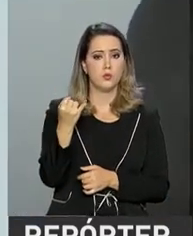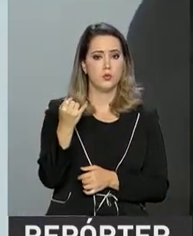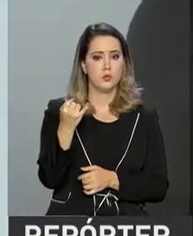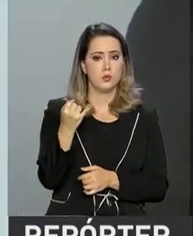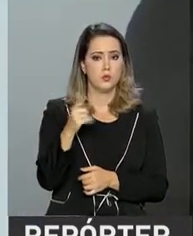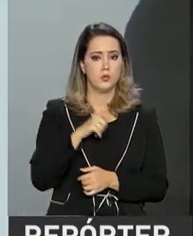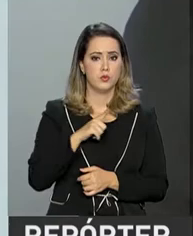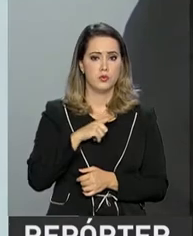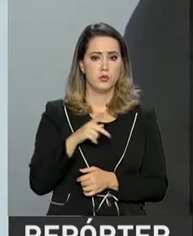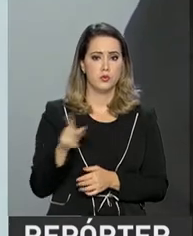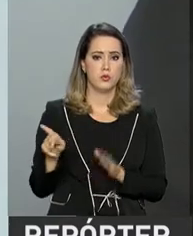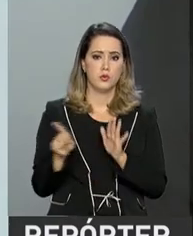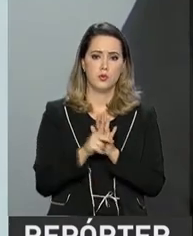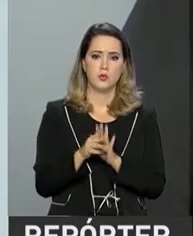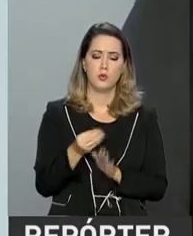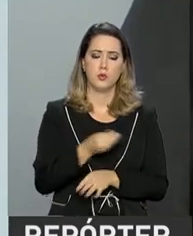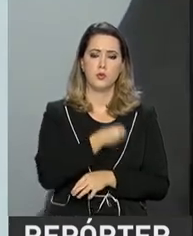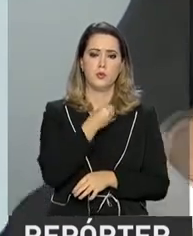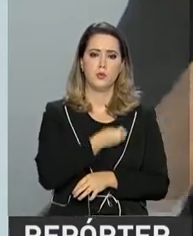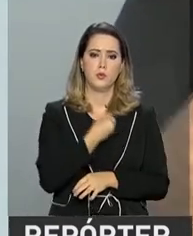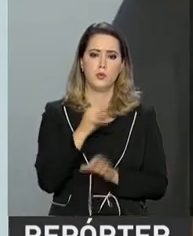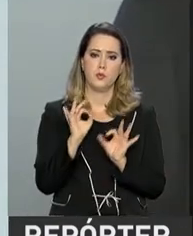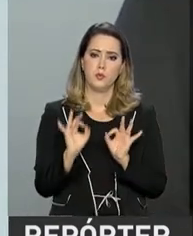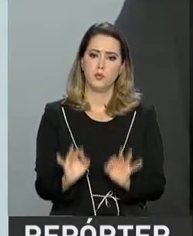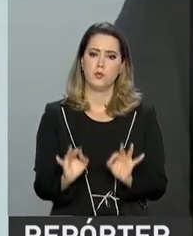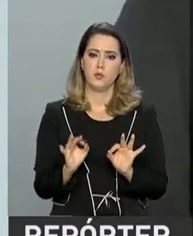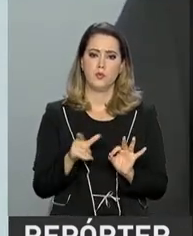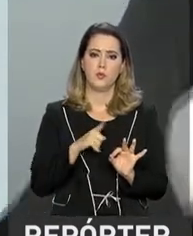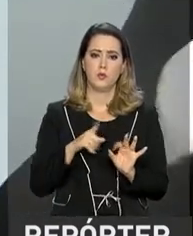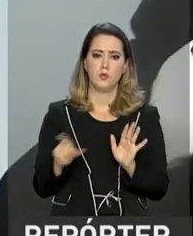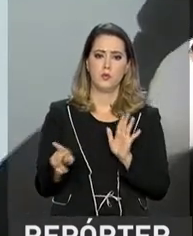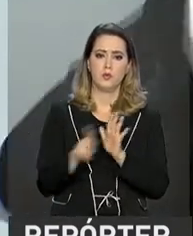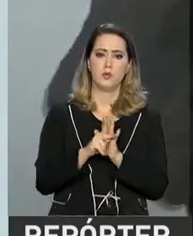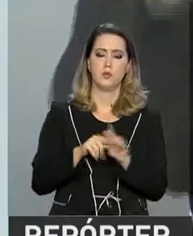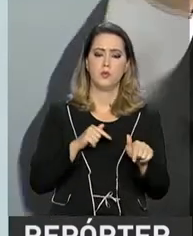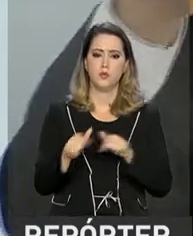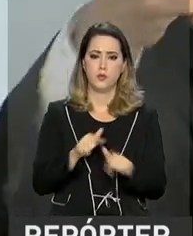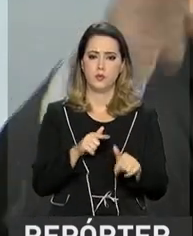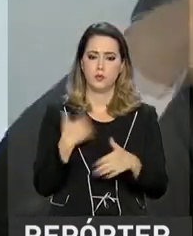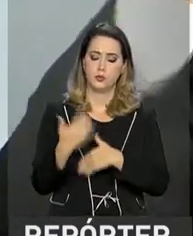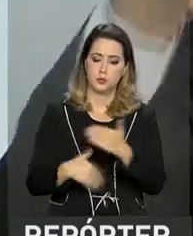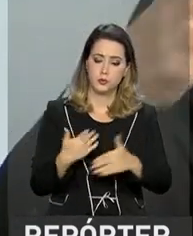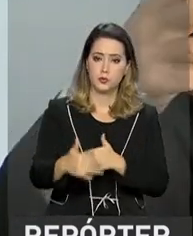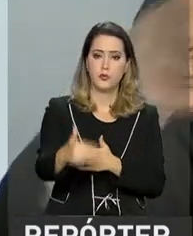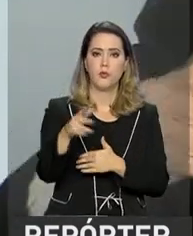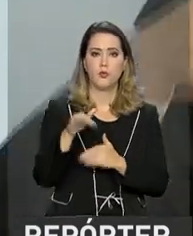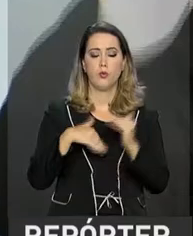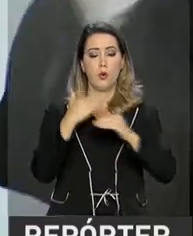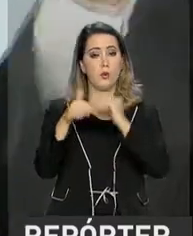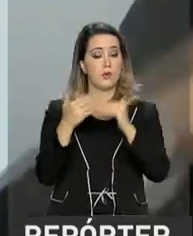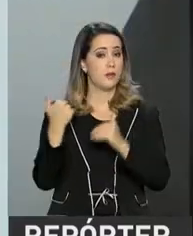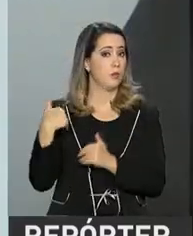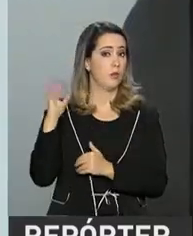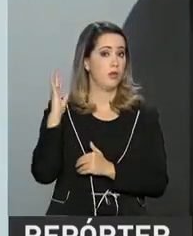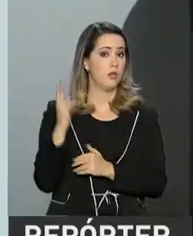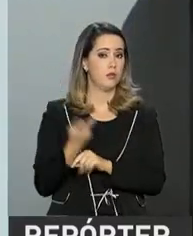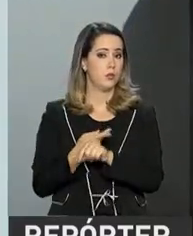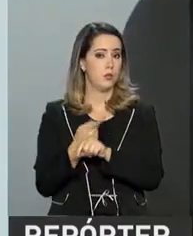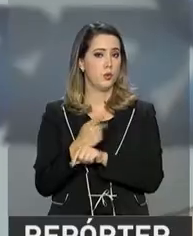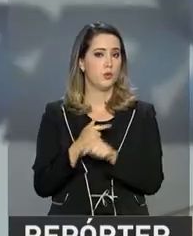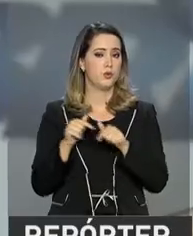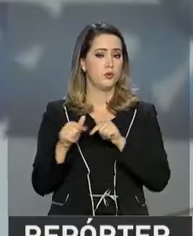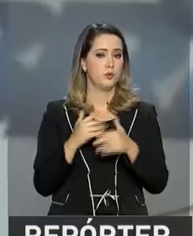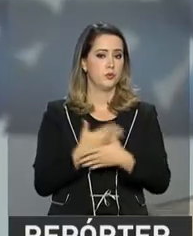ganhar a sua vida dignamente ter o seu emprego e progredir crescer mais procurar um emprego